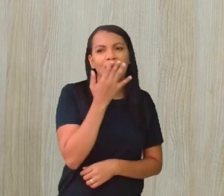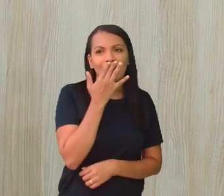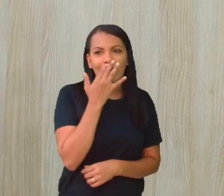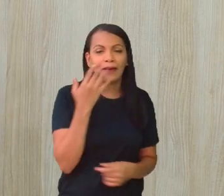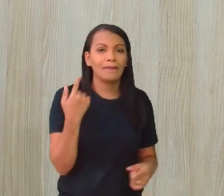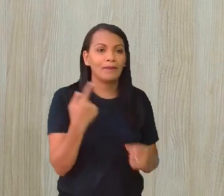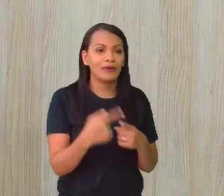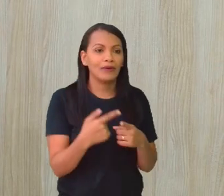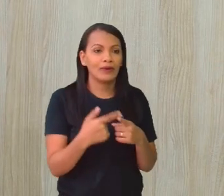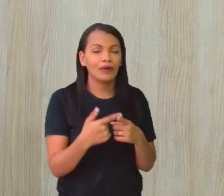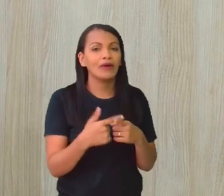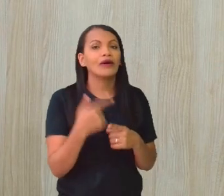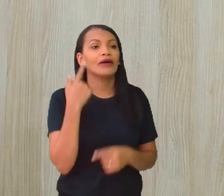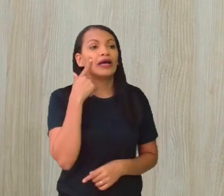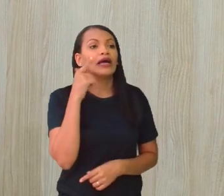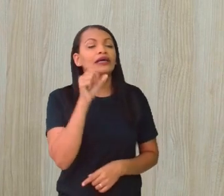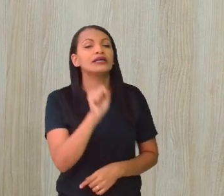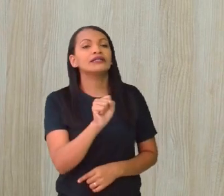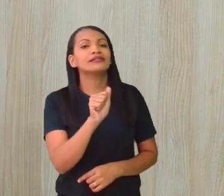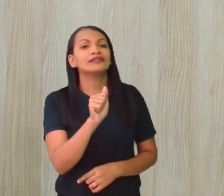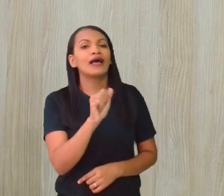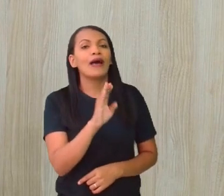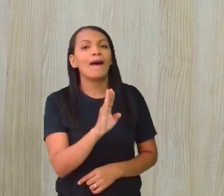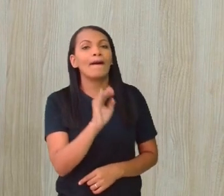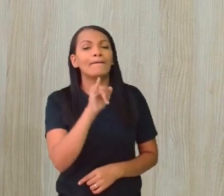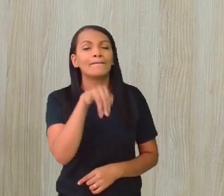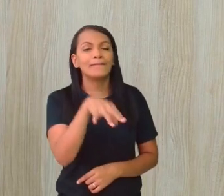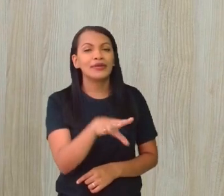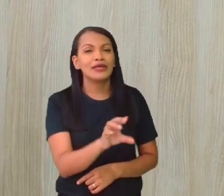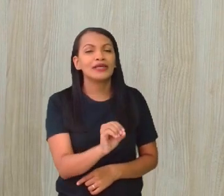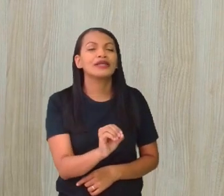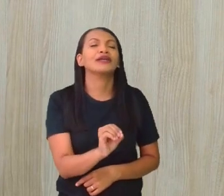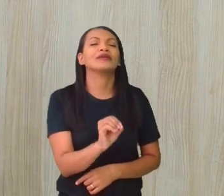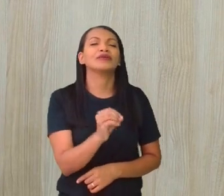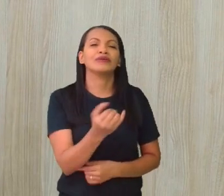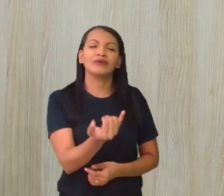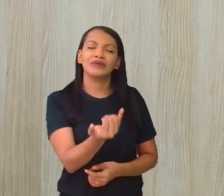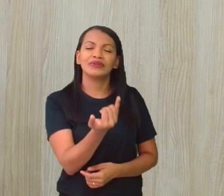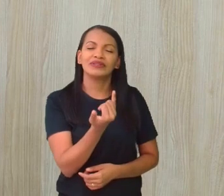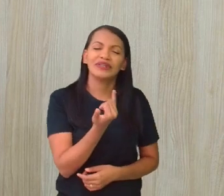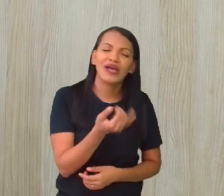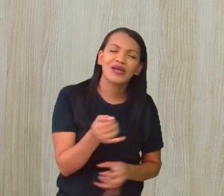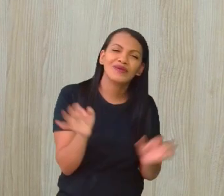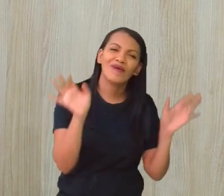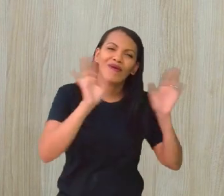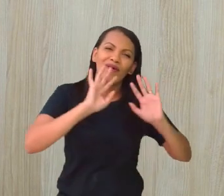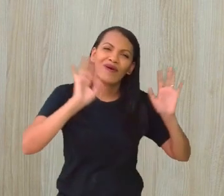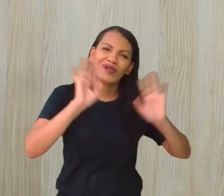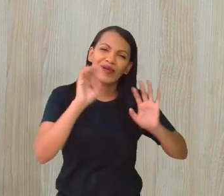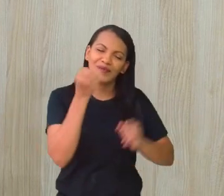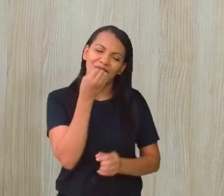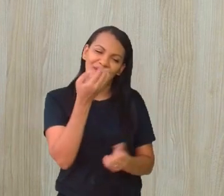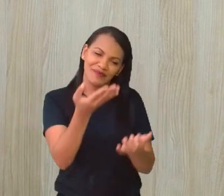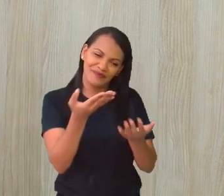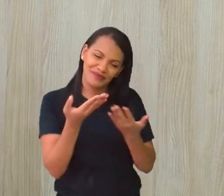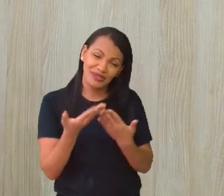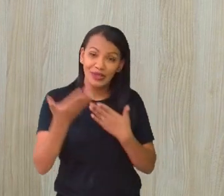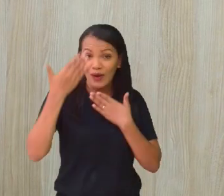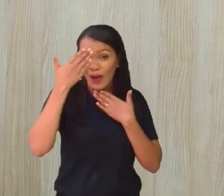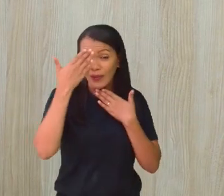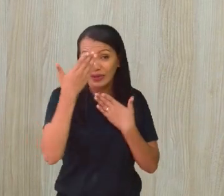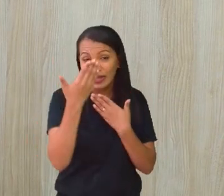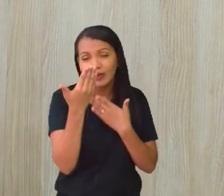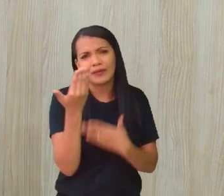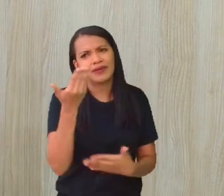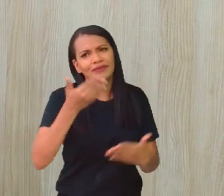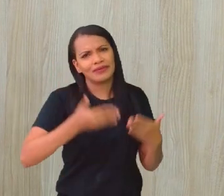porque Sabino apareceu aqui, coisa boa, né, dando seu olá. Então, bem-vindo, Sabino. Obrigada pela